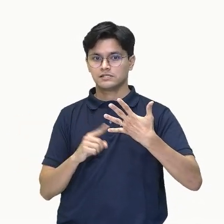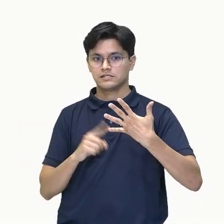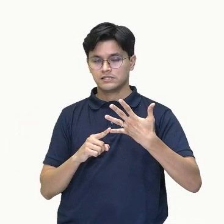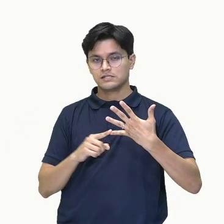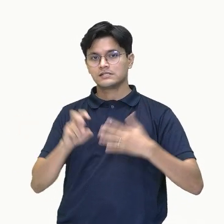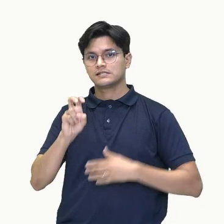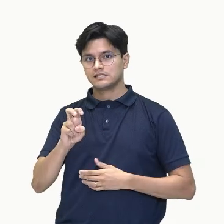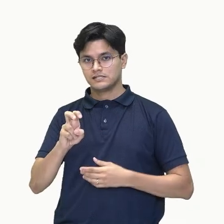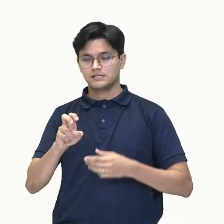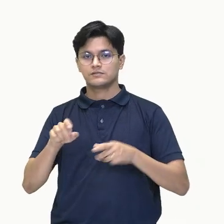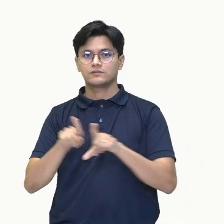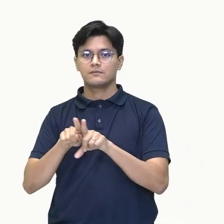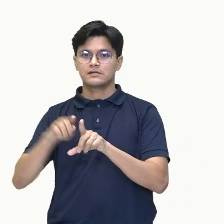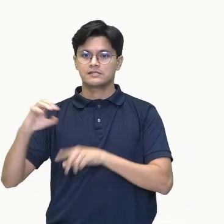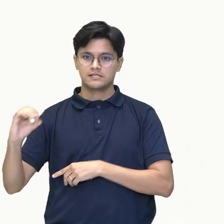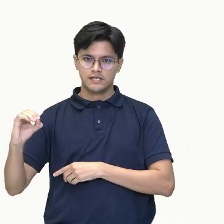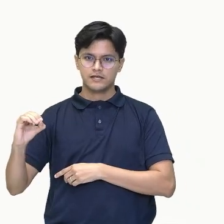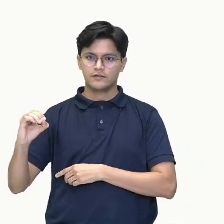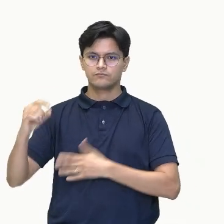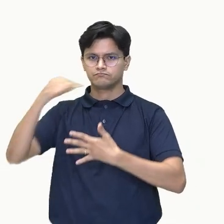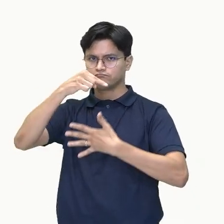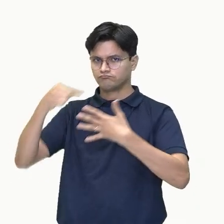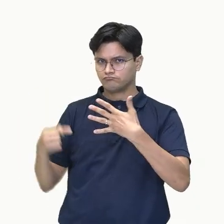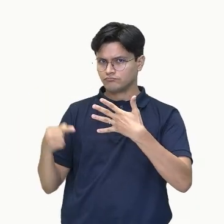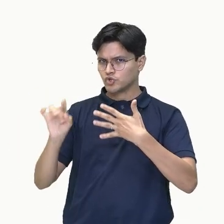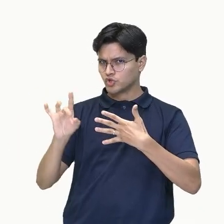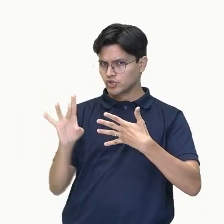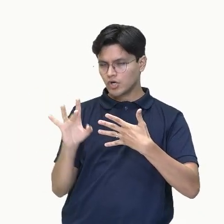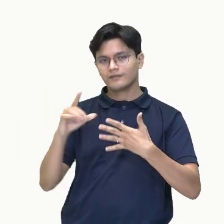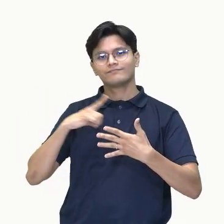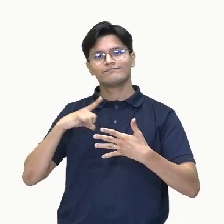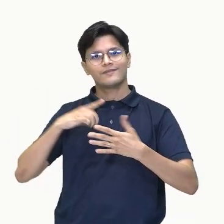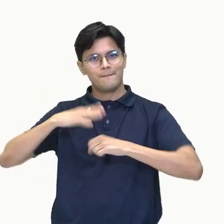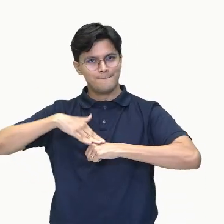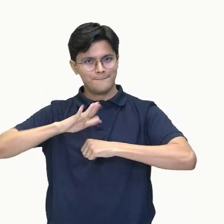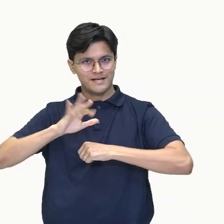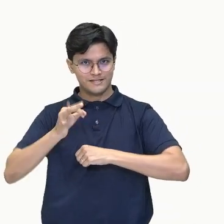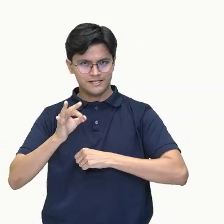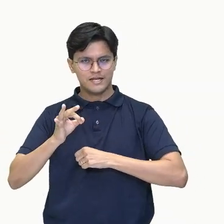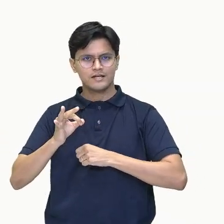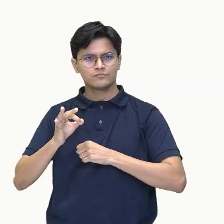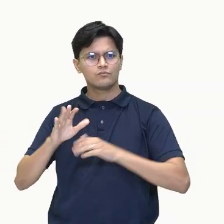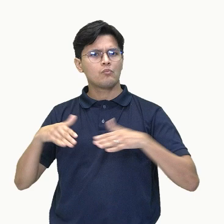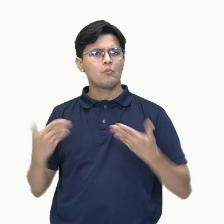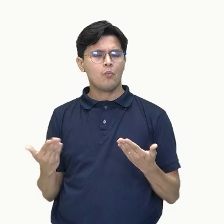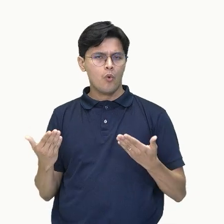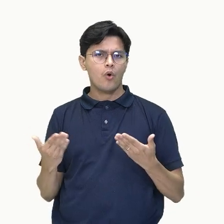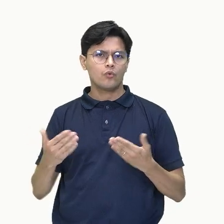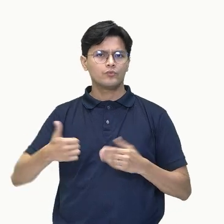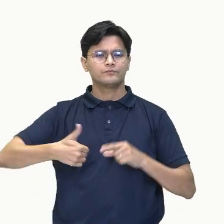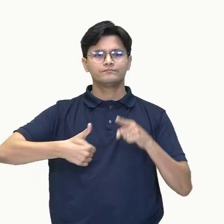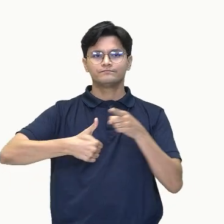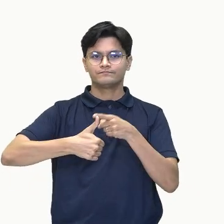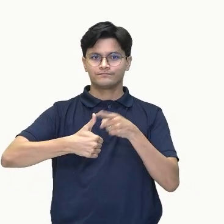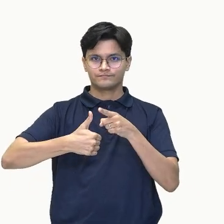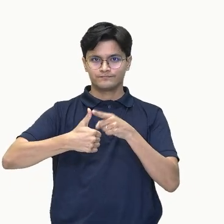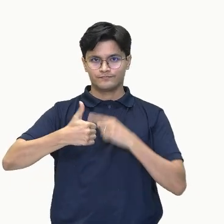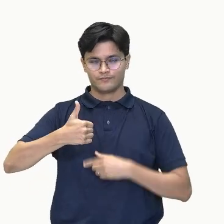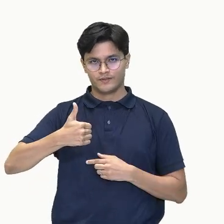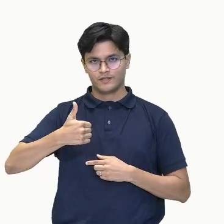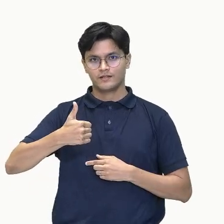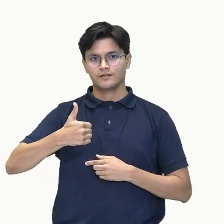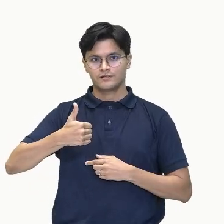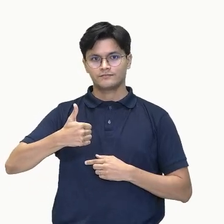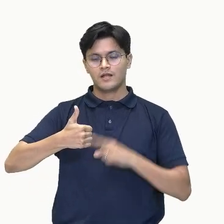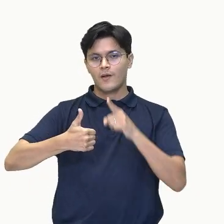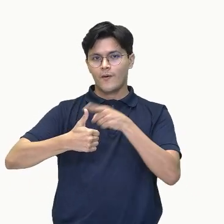nós temos só esses pontos aí? Não, nós temos mais pontos. Quais são os outros? Vamos lá, não serão só esses 4. Nós temos